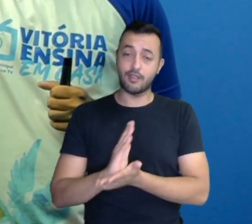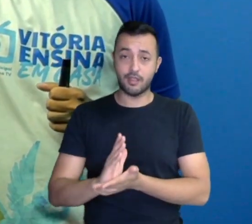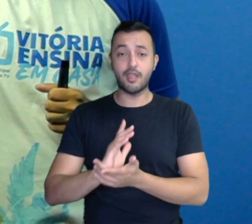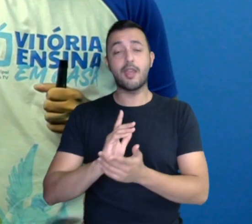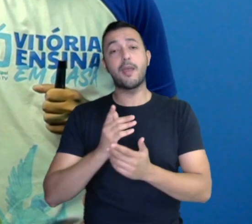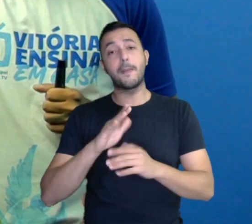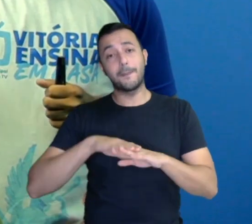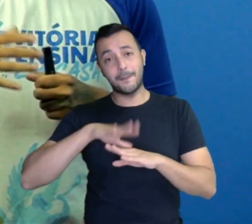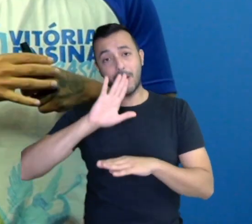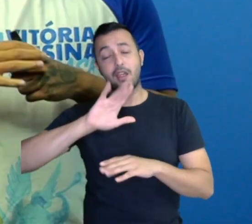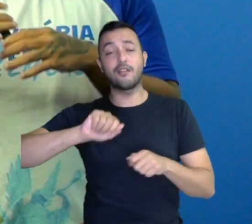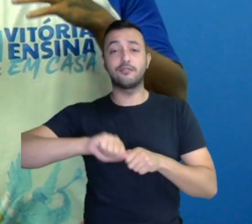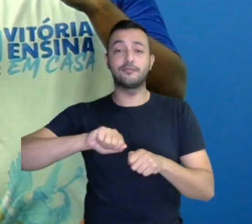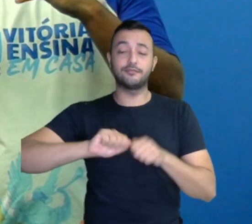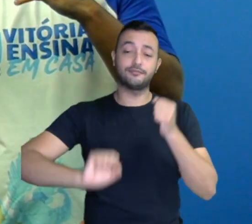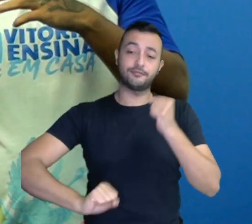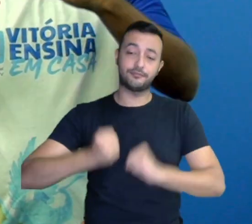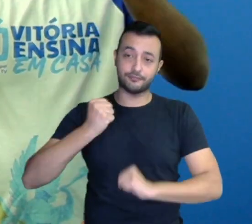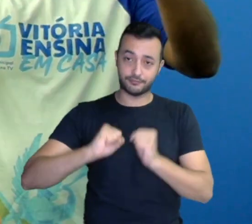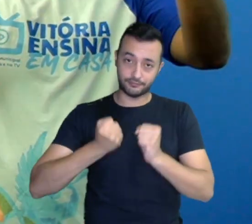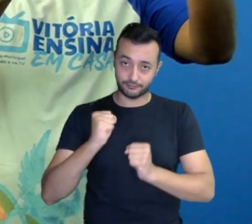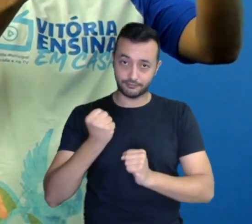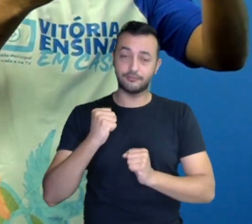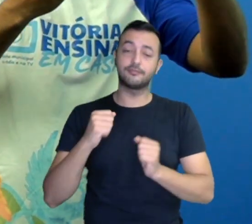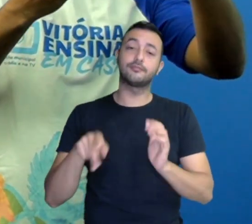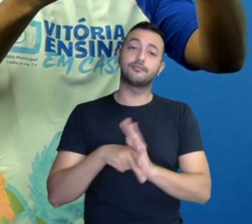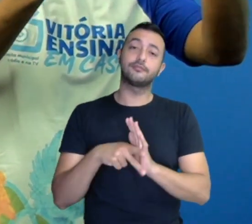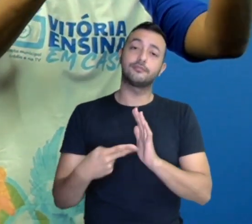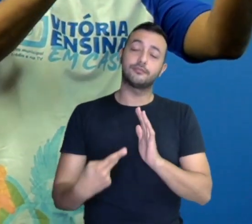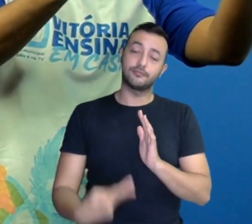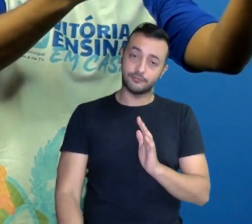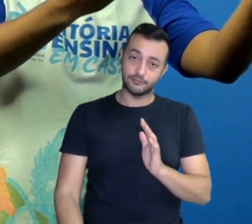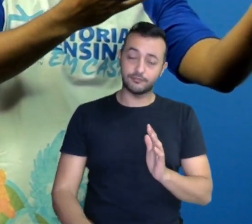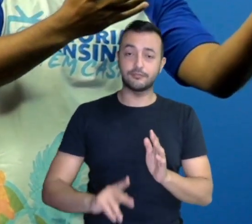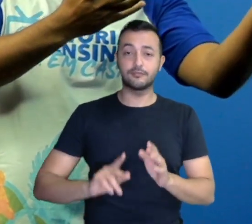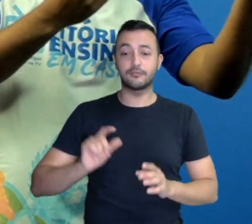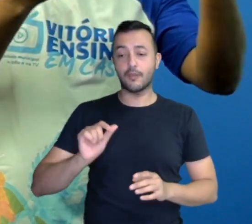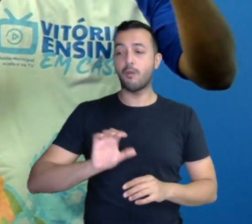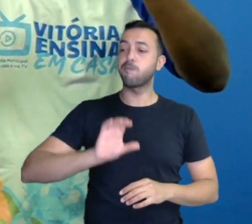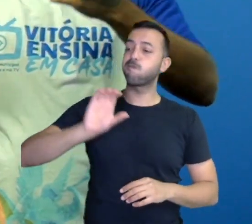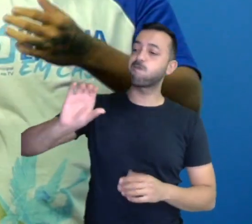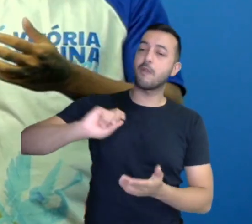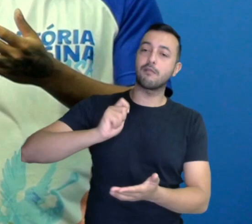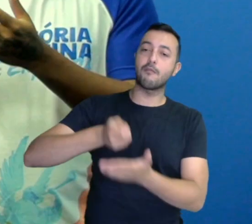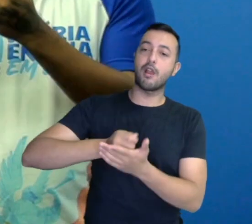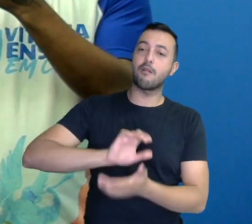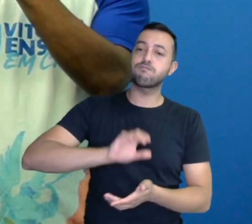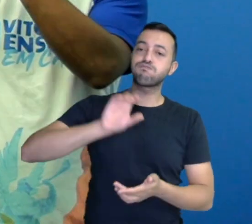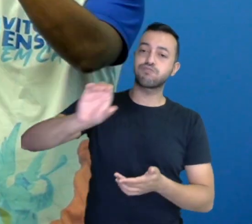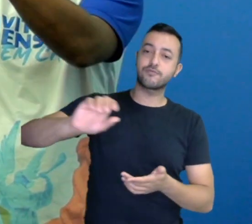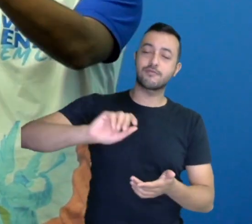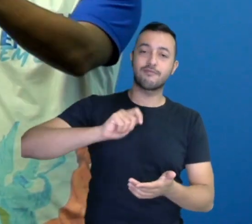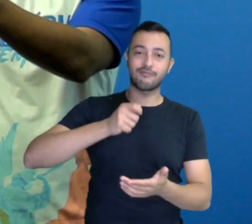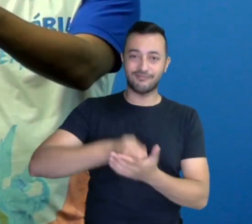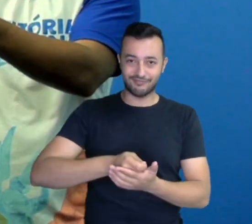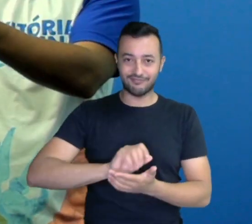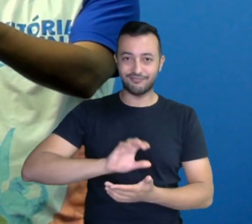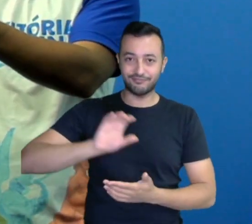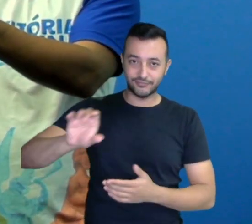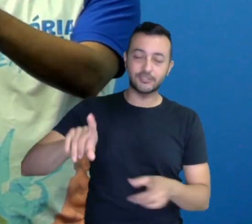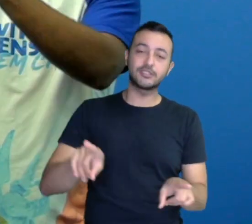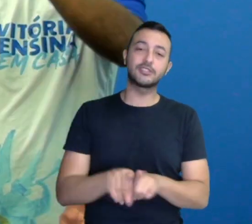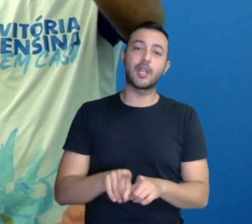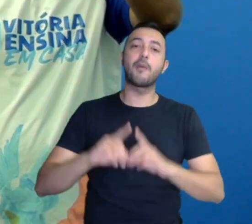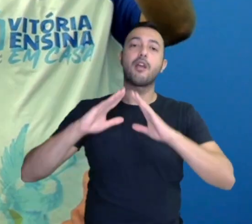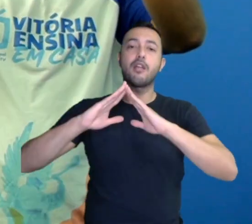parte da produção é dada em tributo ao rei, é dada em tributo aos templos